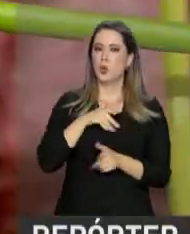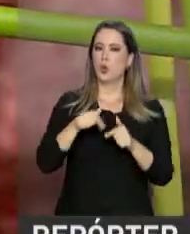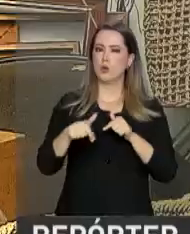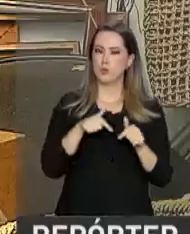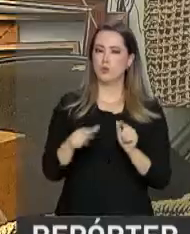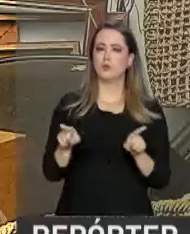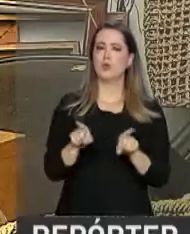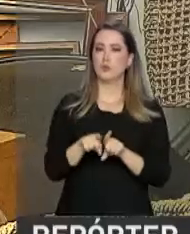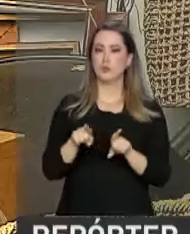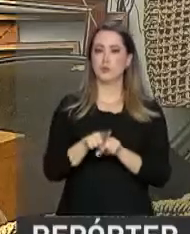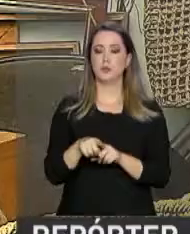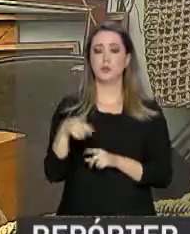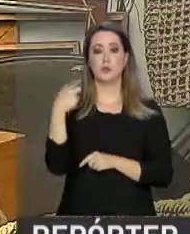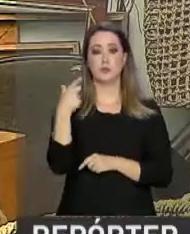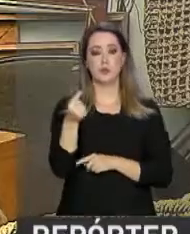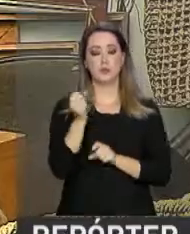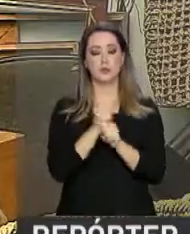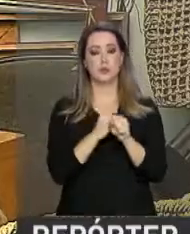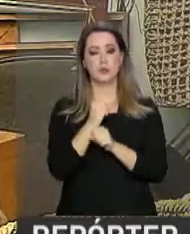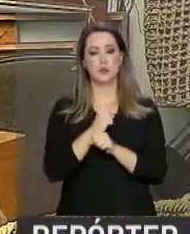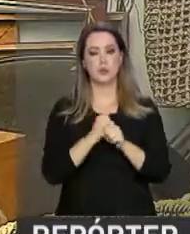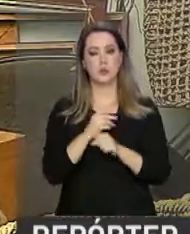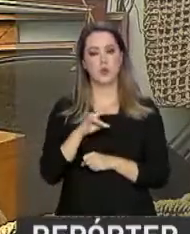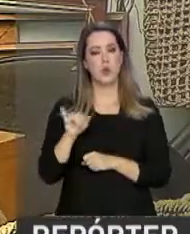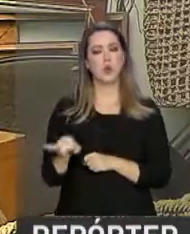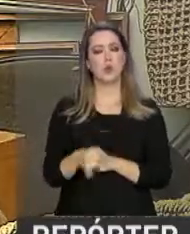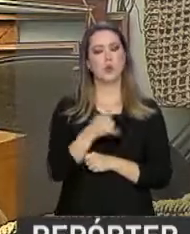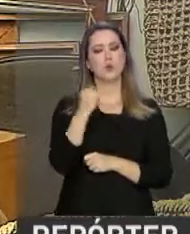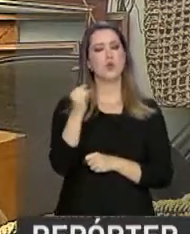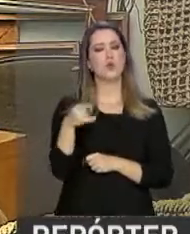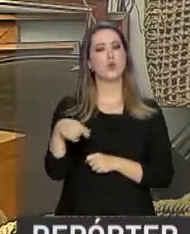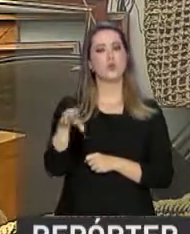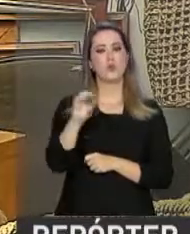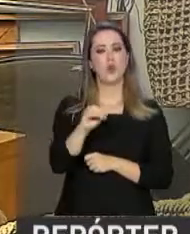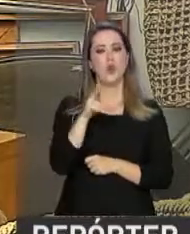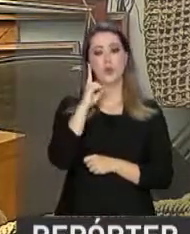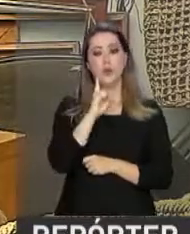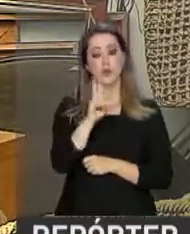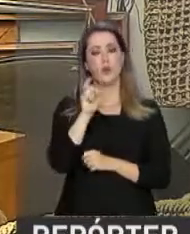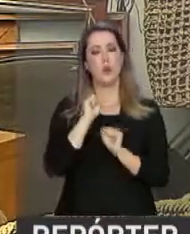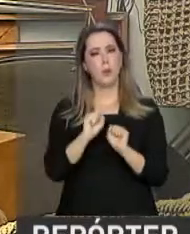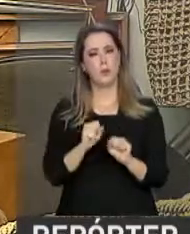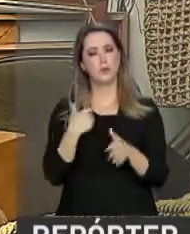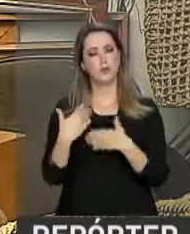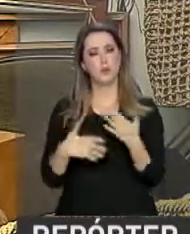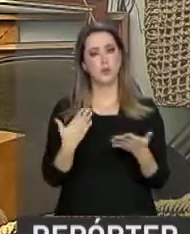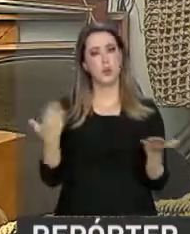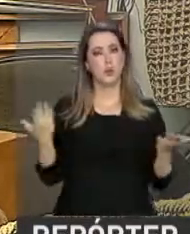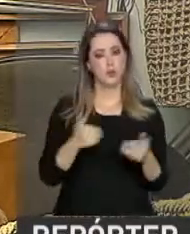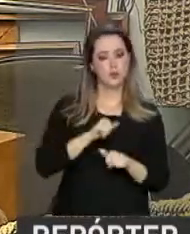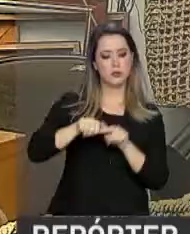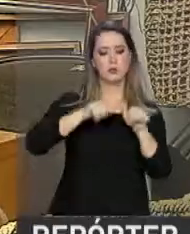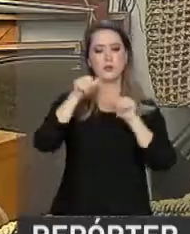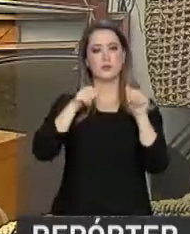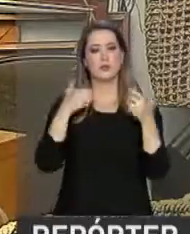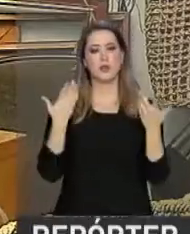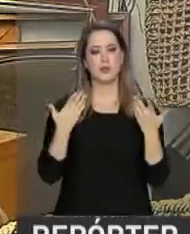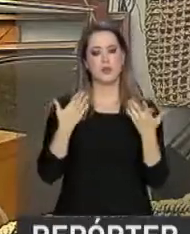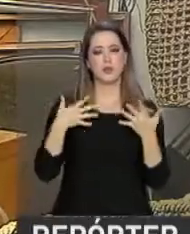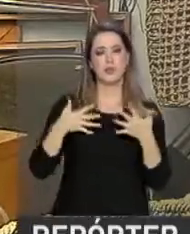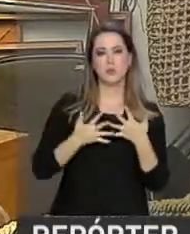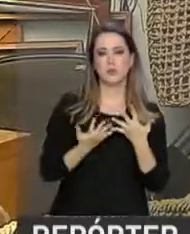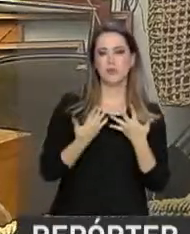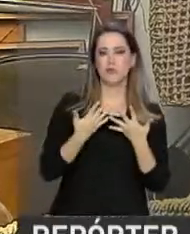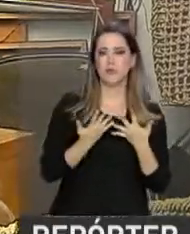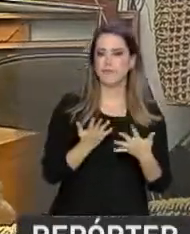tramas aos 20 anos joão vi o potencial neste capim de lá para cá virou mestre na arte de trançar